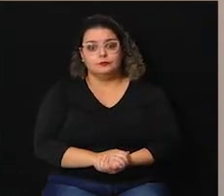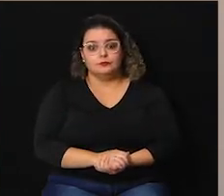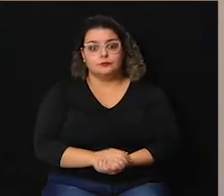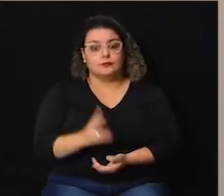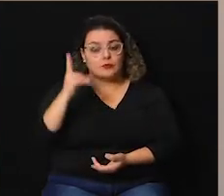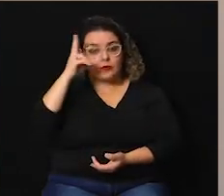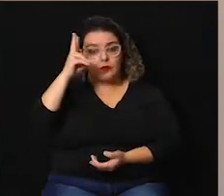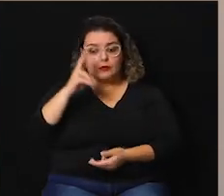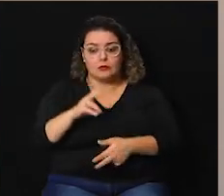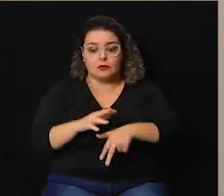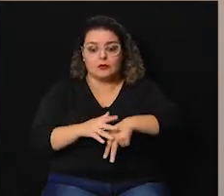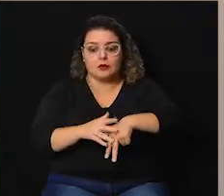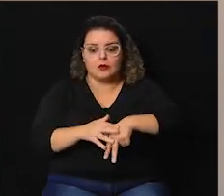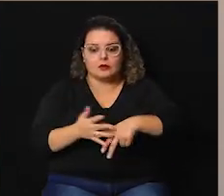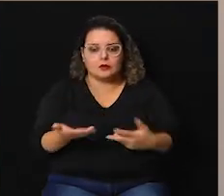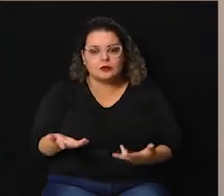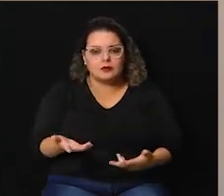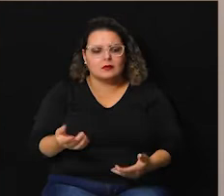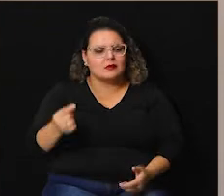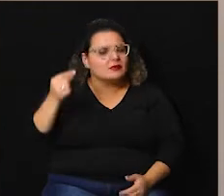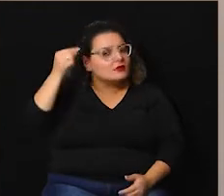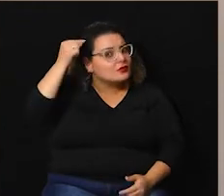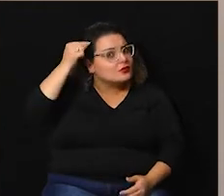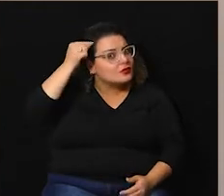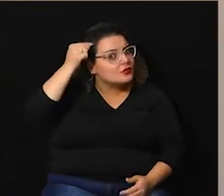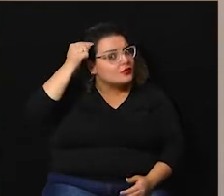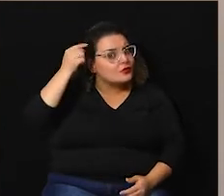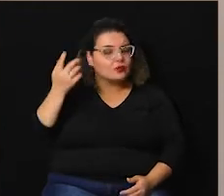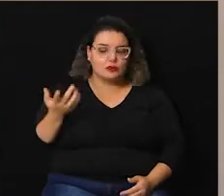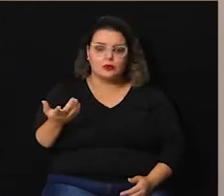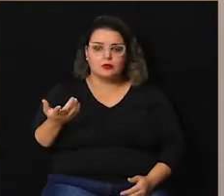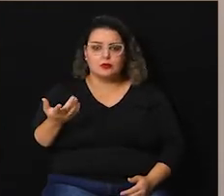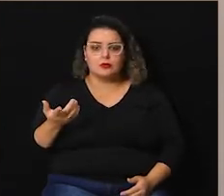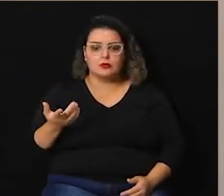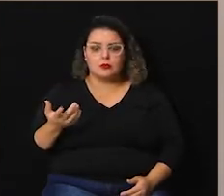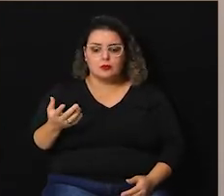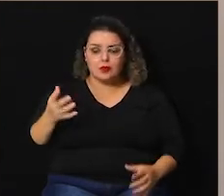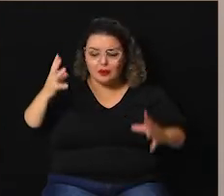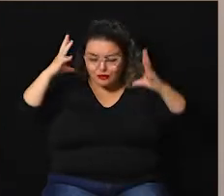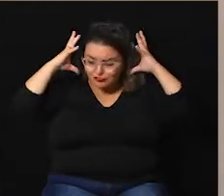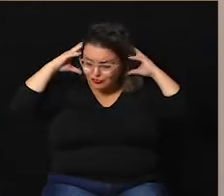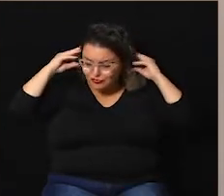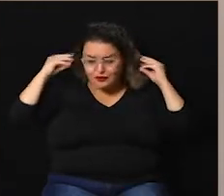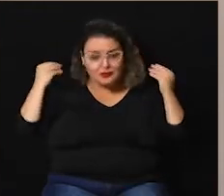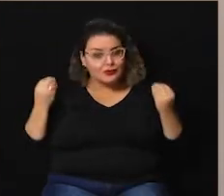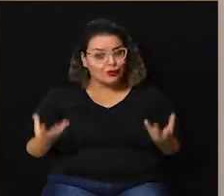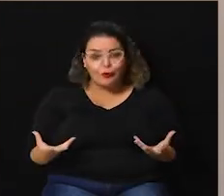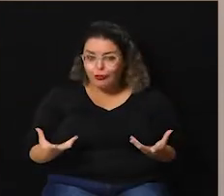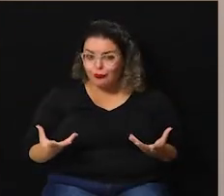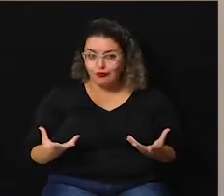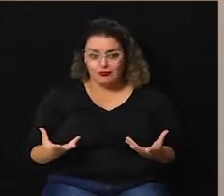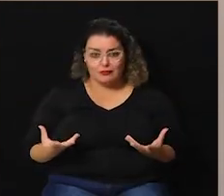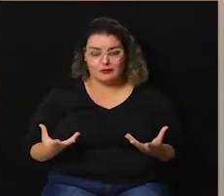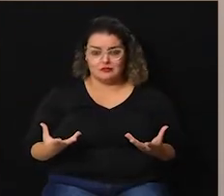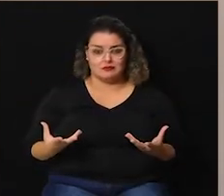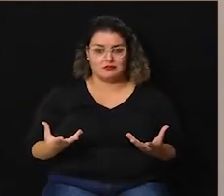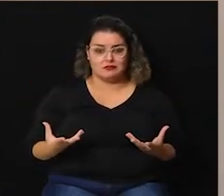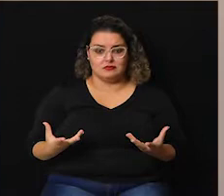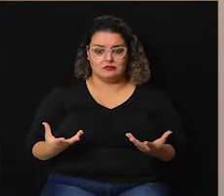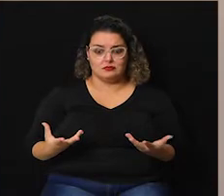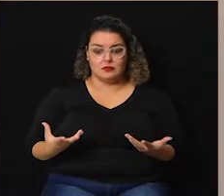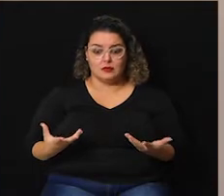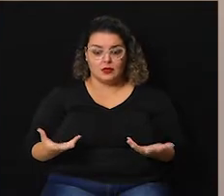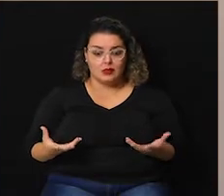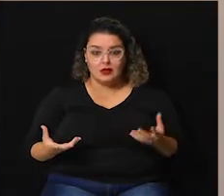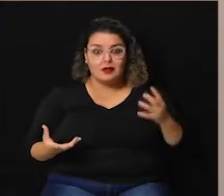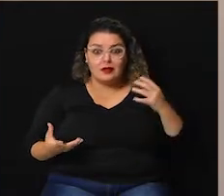O paciente chega e fala, doutor, eu tenho um buraquinho na cabeça. Ou ele chega, caiu todo o meu cabelo. Eu